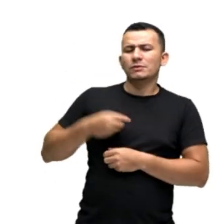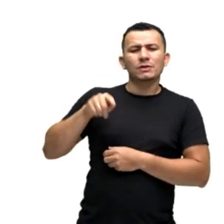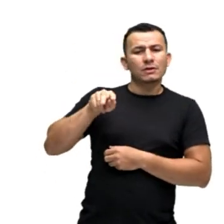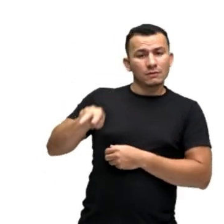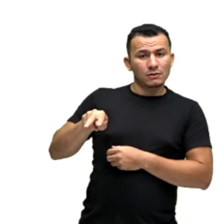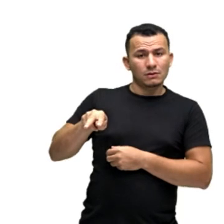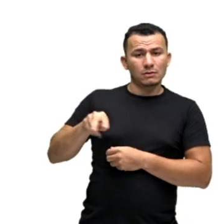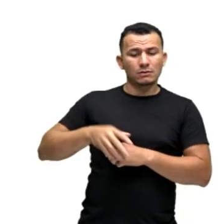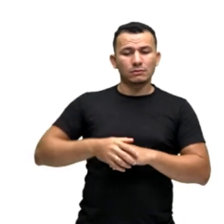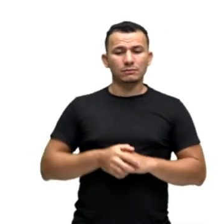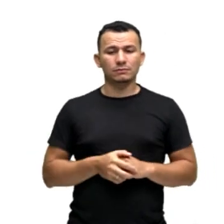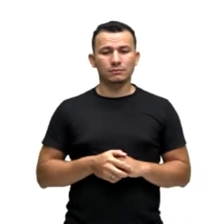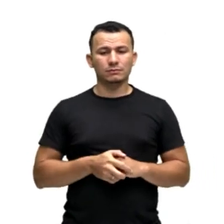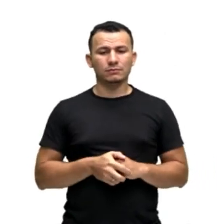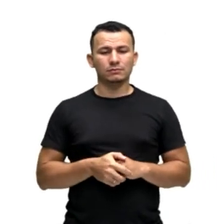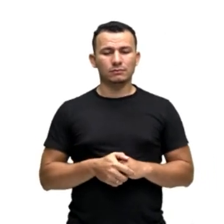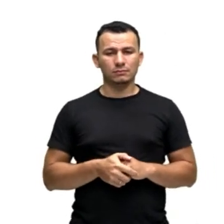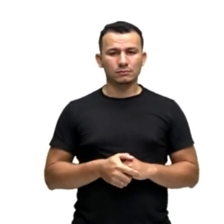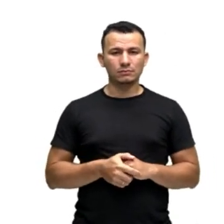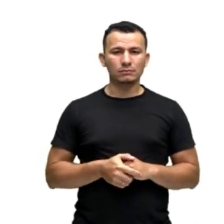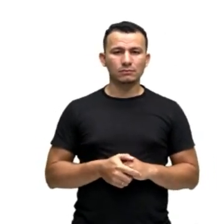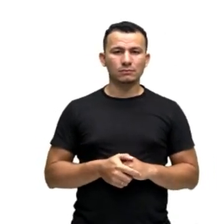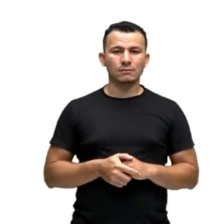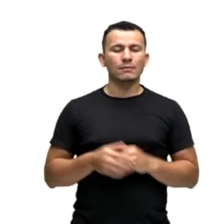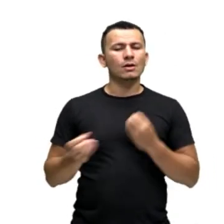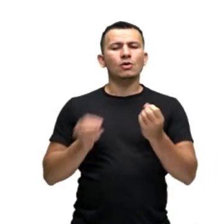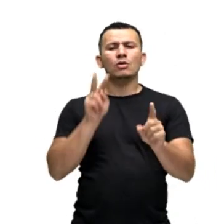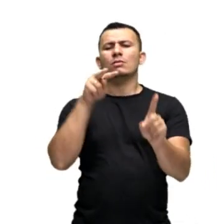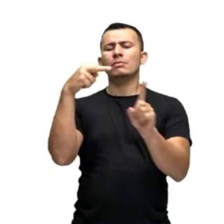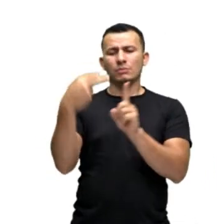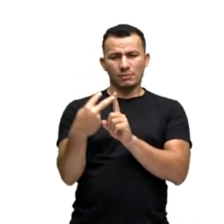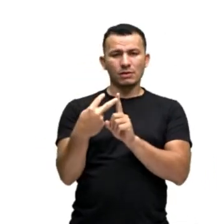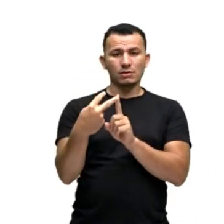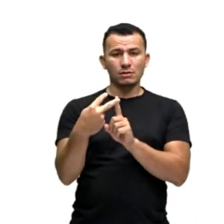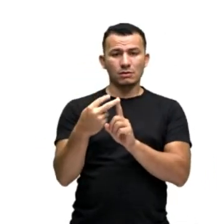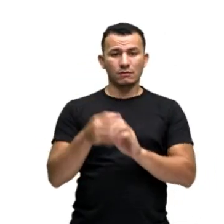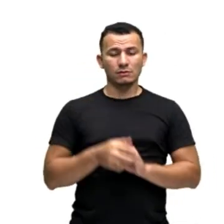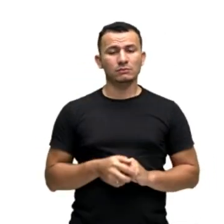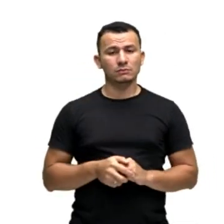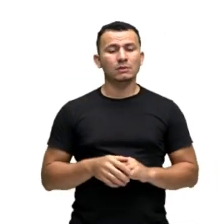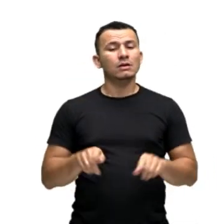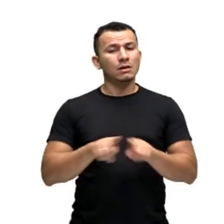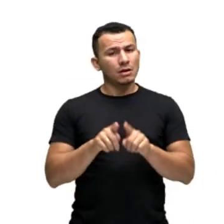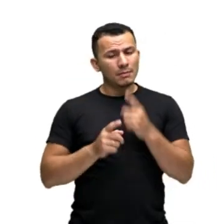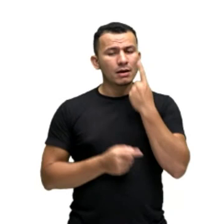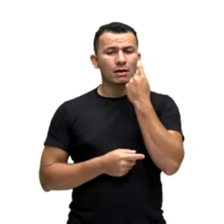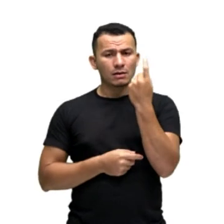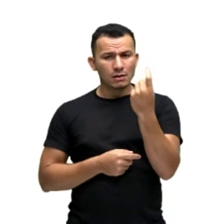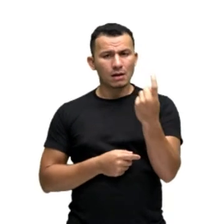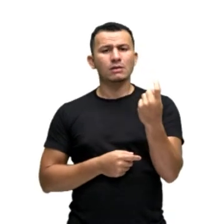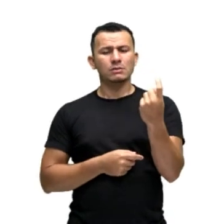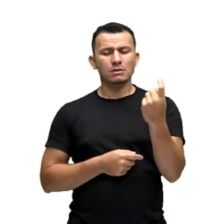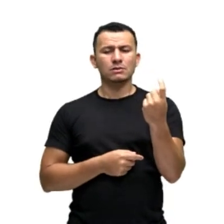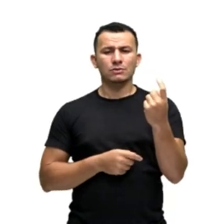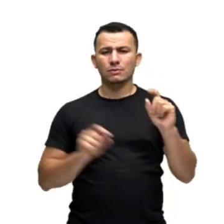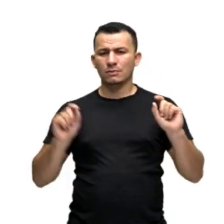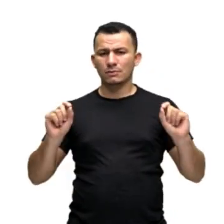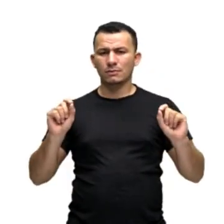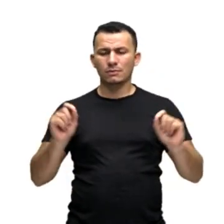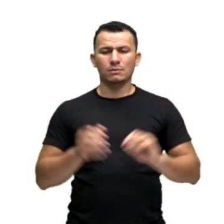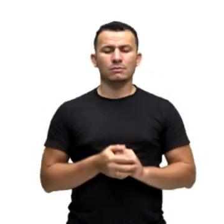que na verdade você tá sendo refletido né do lugar de fala mais uma coisa que é interessante né é essa